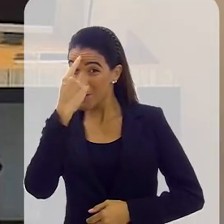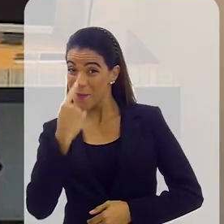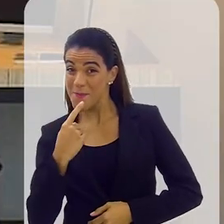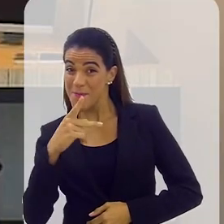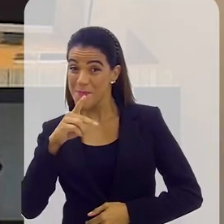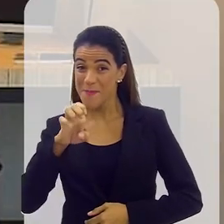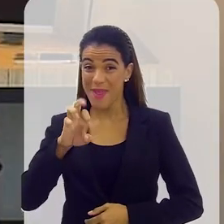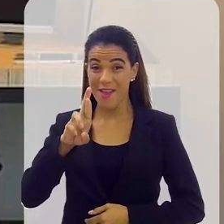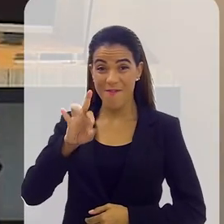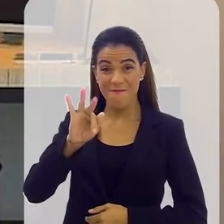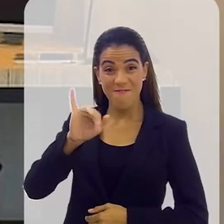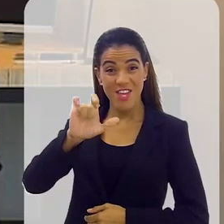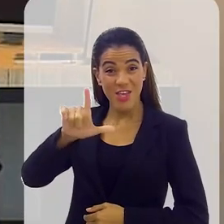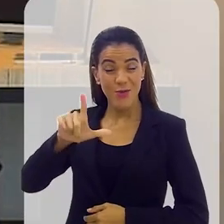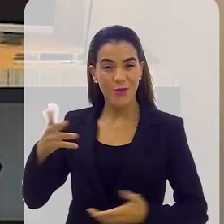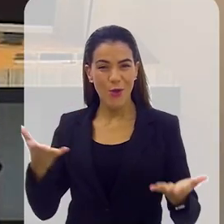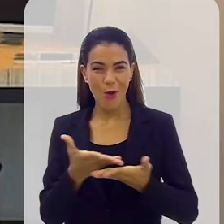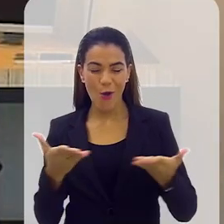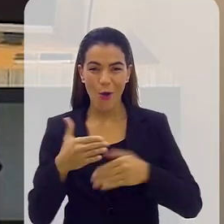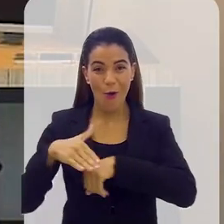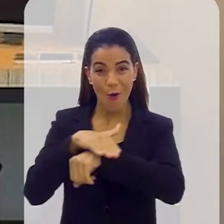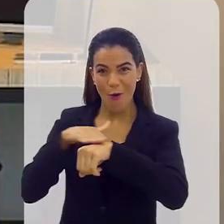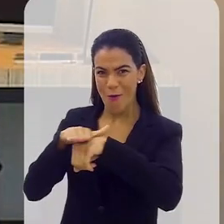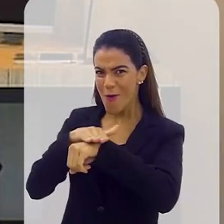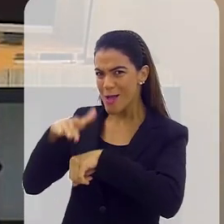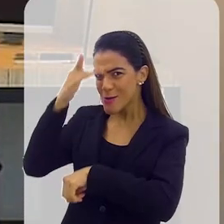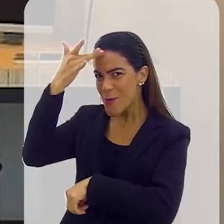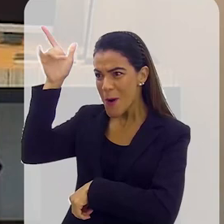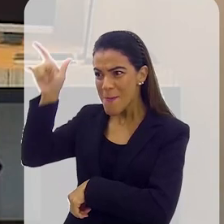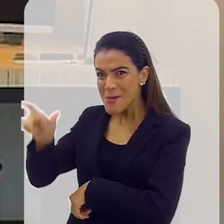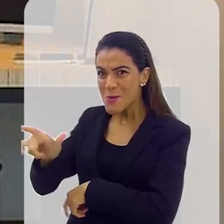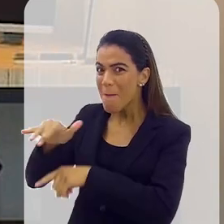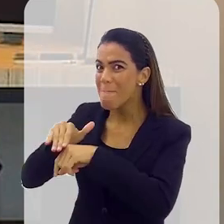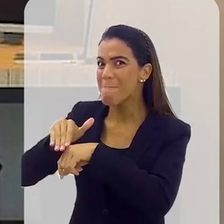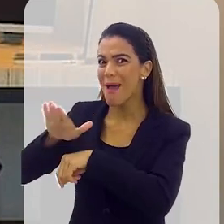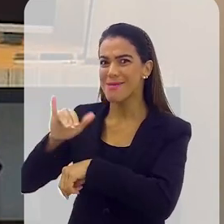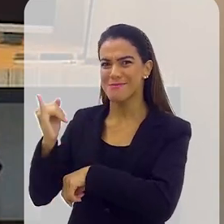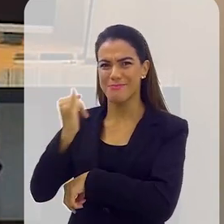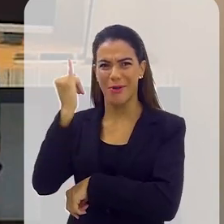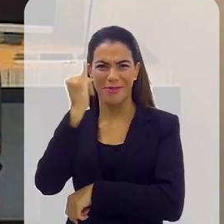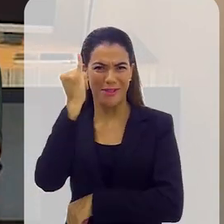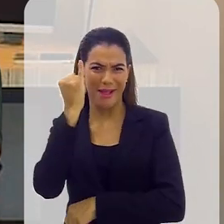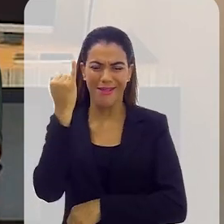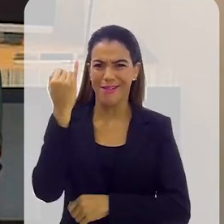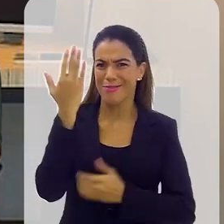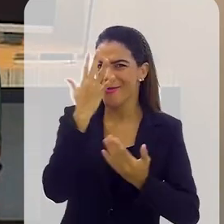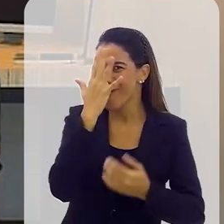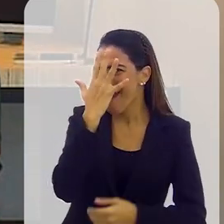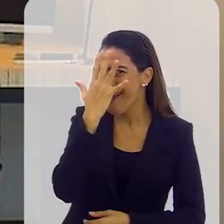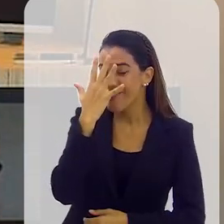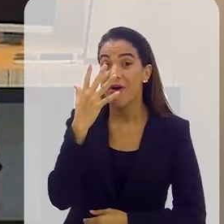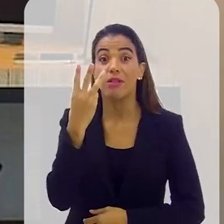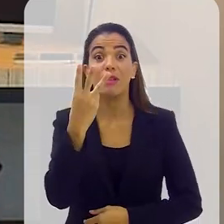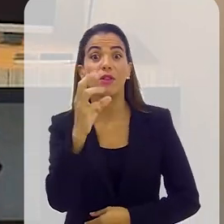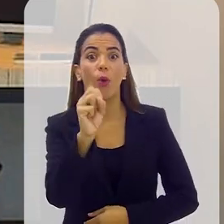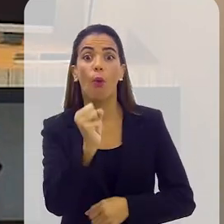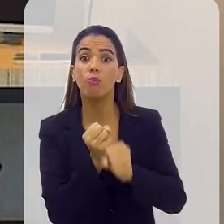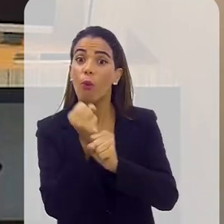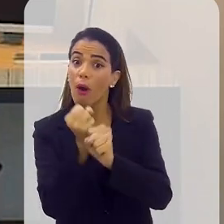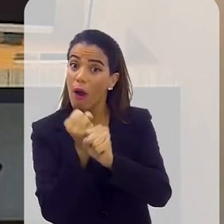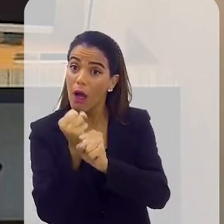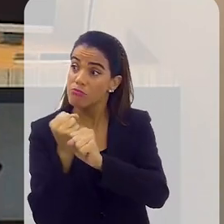No perfil de hoje, eu converso com uma das figuras mais importantes do Carnaval do Rio e de São Paulo. São 38 anos